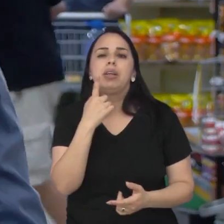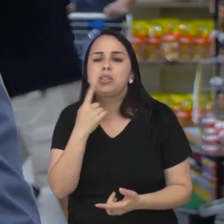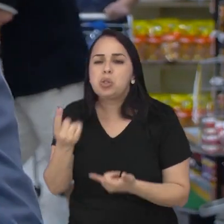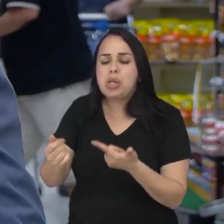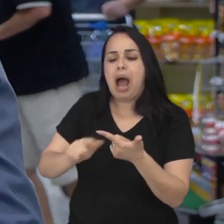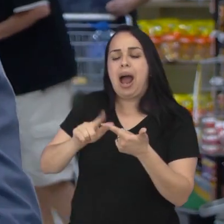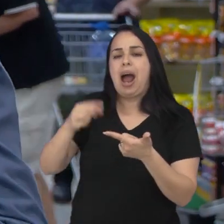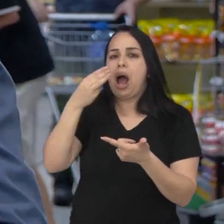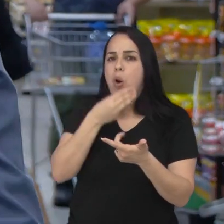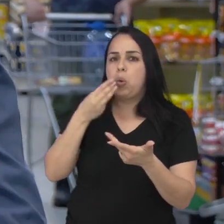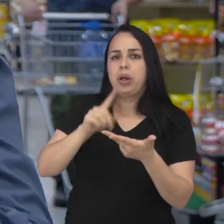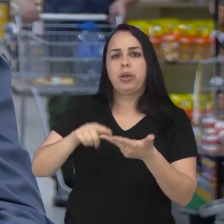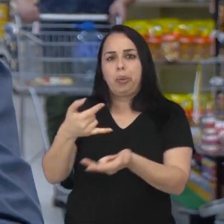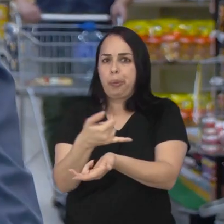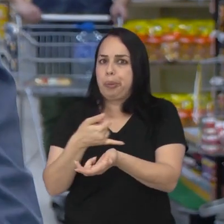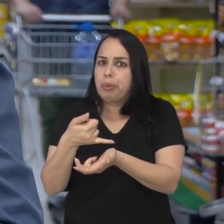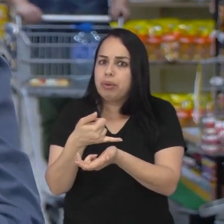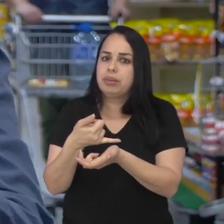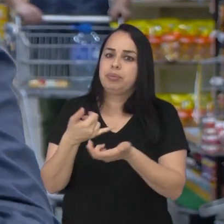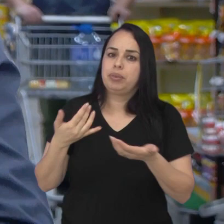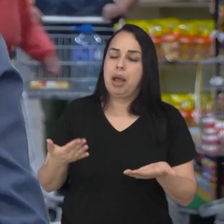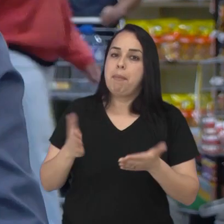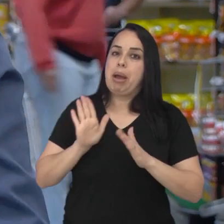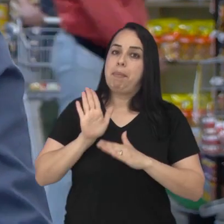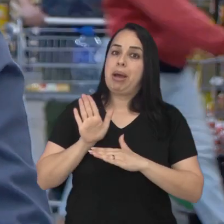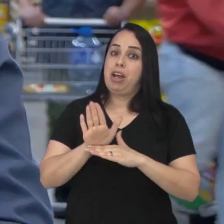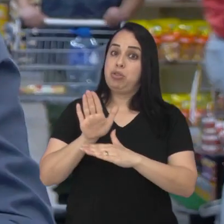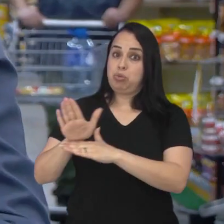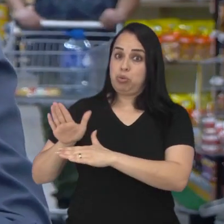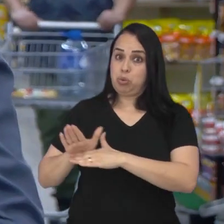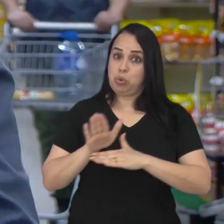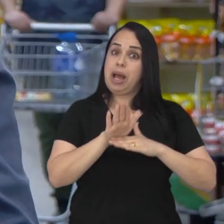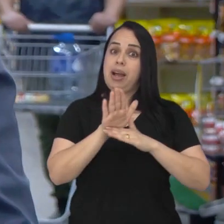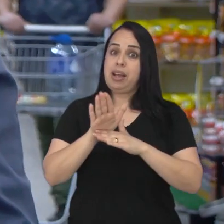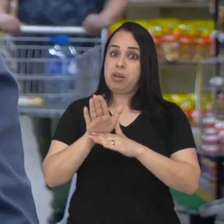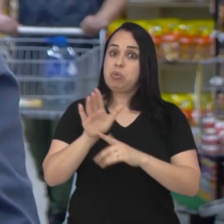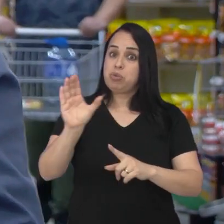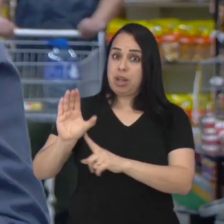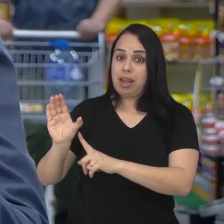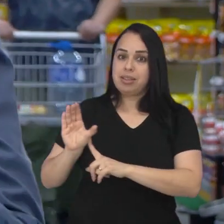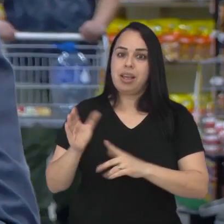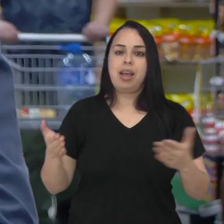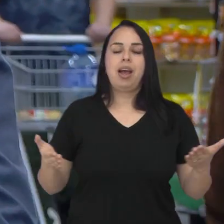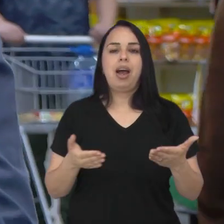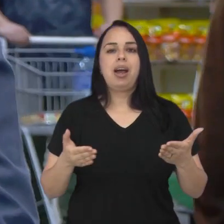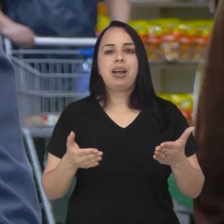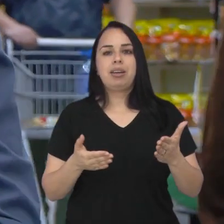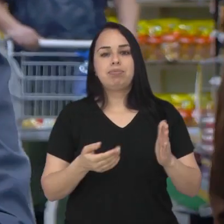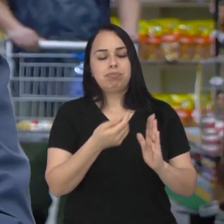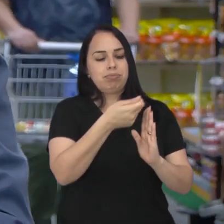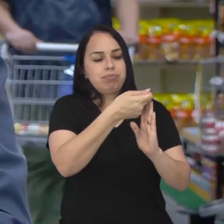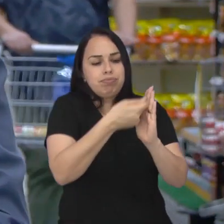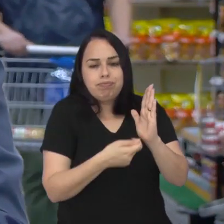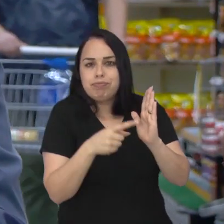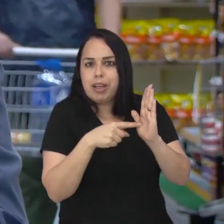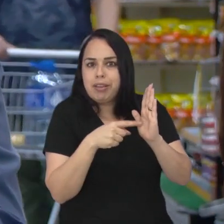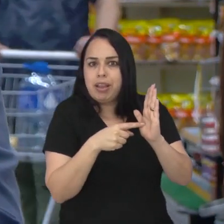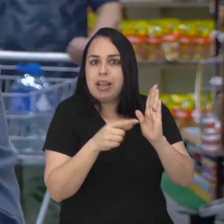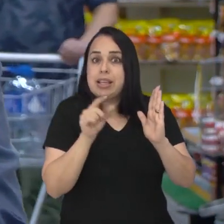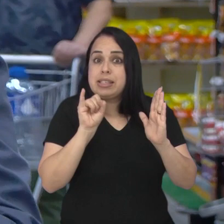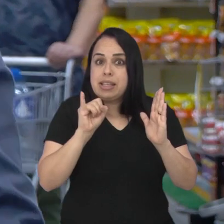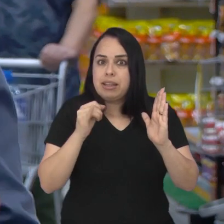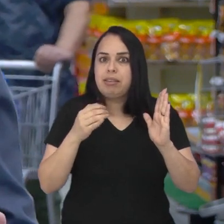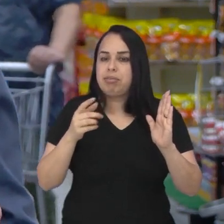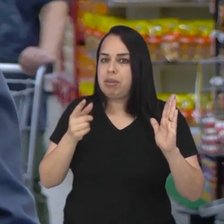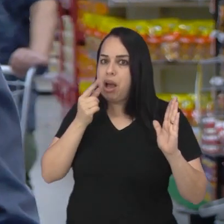atenção. Quantidades de sal, açúcar, gordura. Para facilitar um pouco a vida do consumidor, agora os produtos